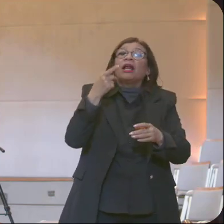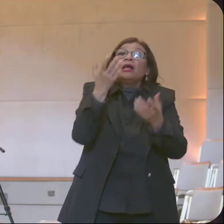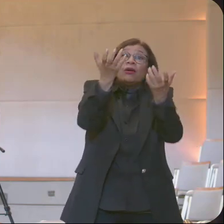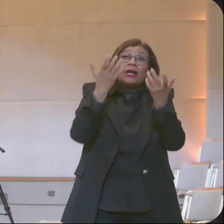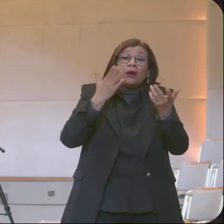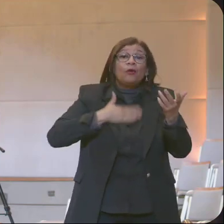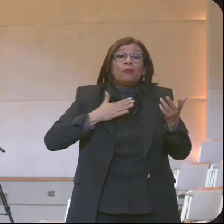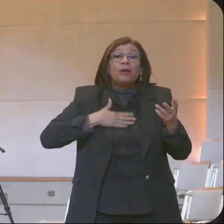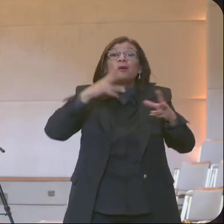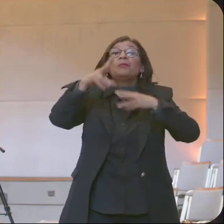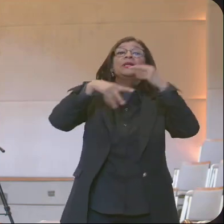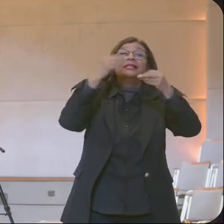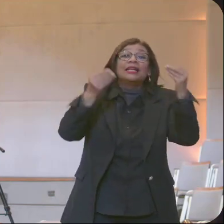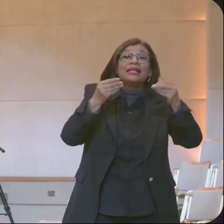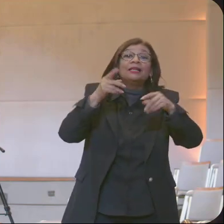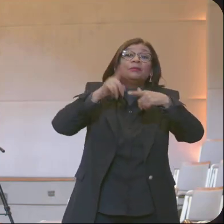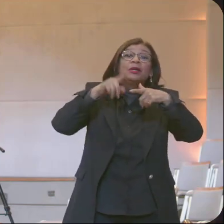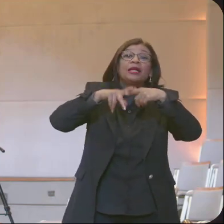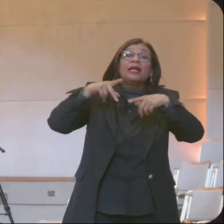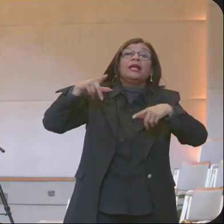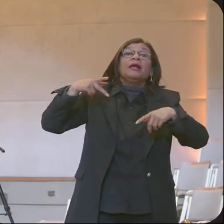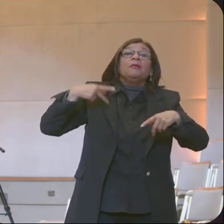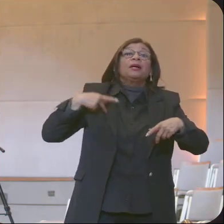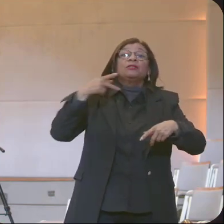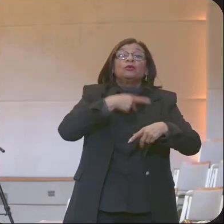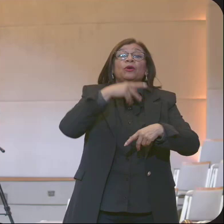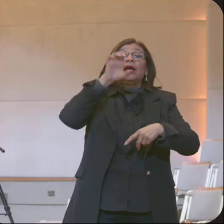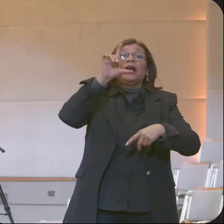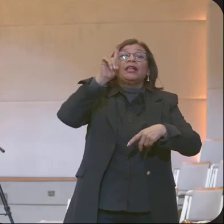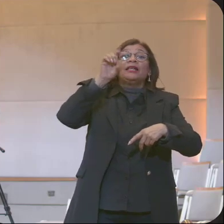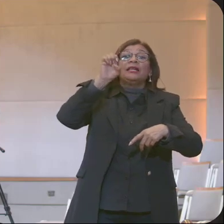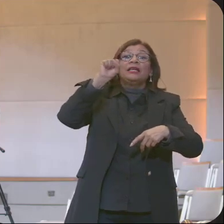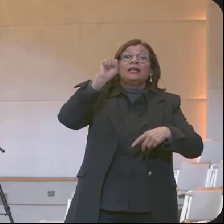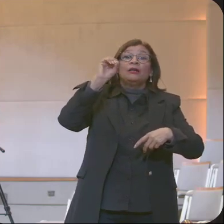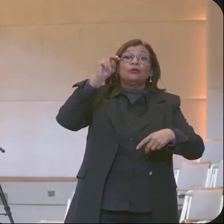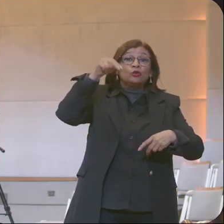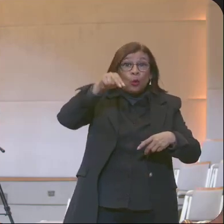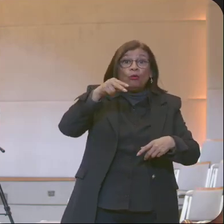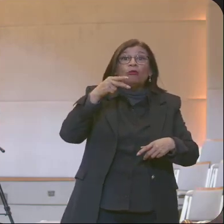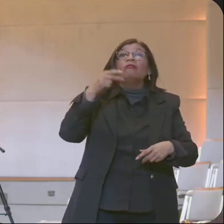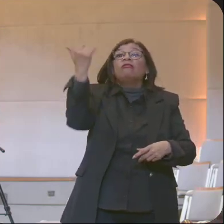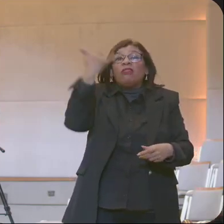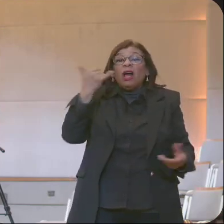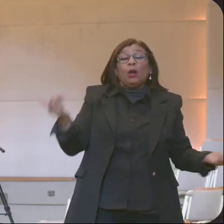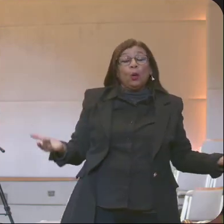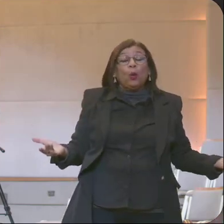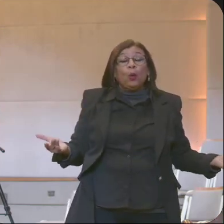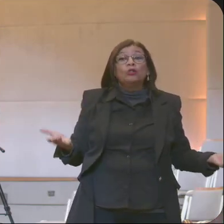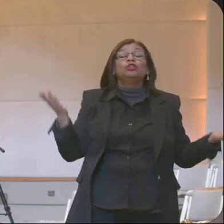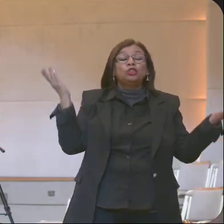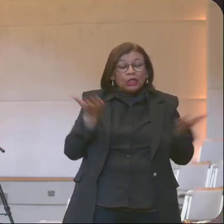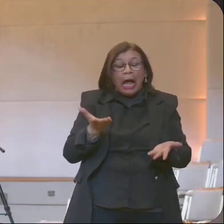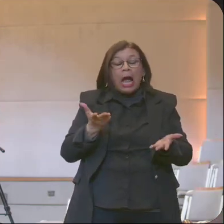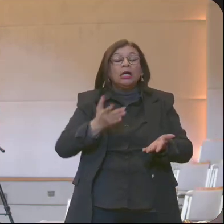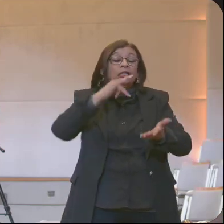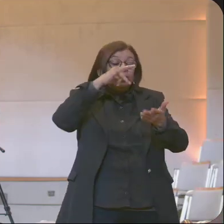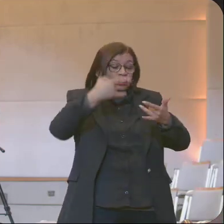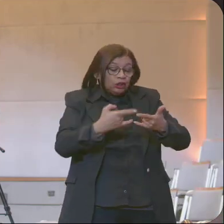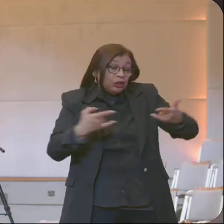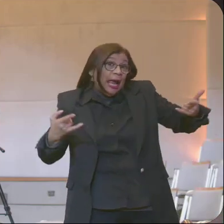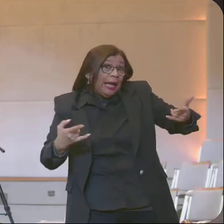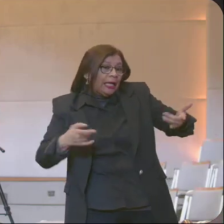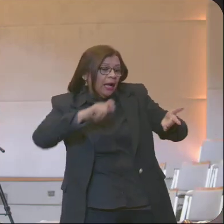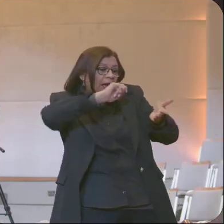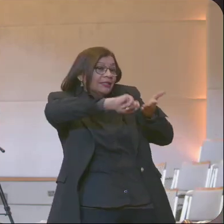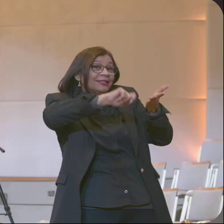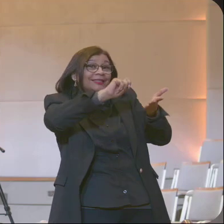que o pastor Edson falou, tá? Inclusive, tem um cheque também dentro desse brinde, já assinado pelo pastor Michel. Então, não deixa